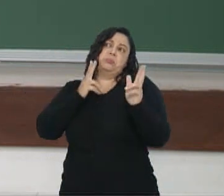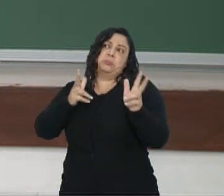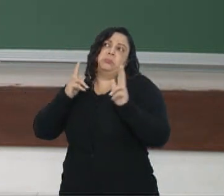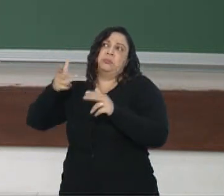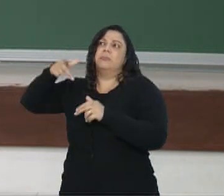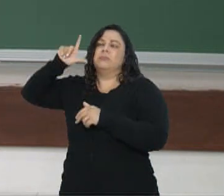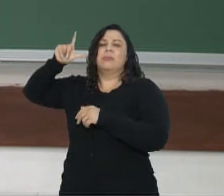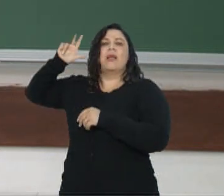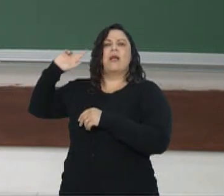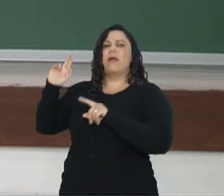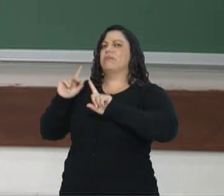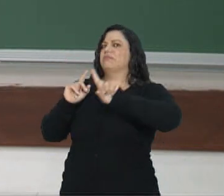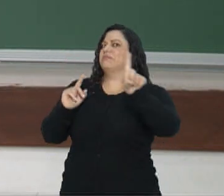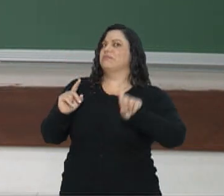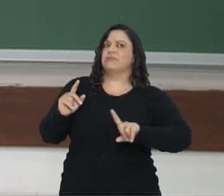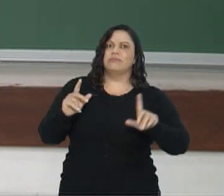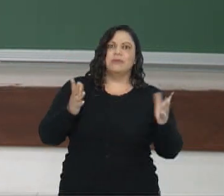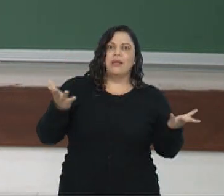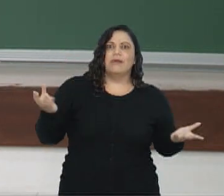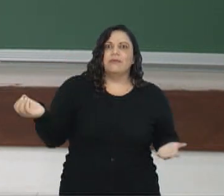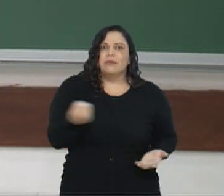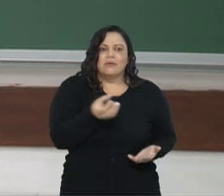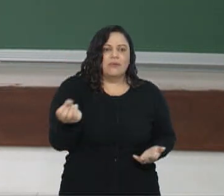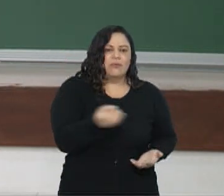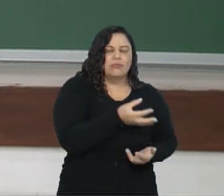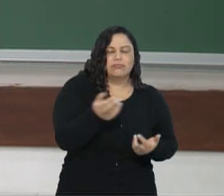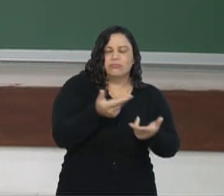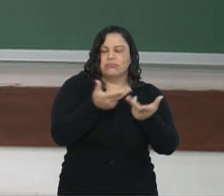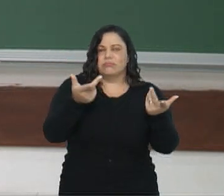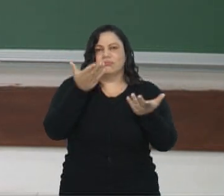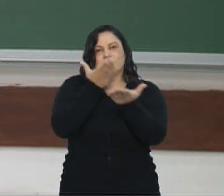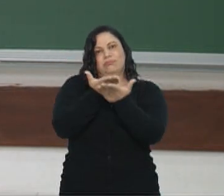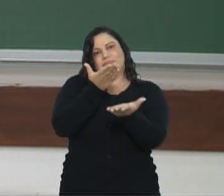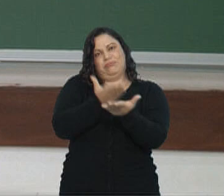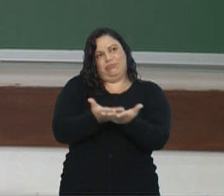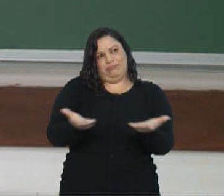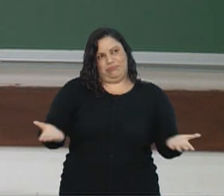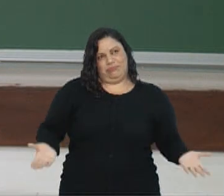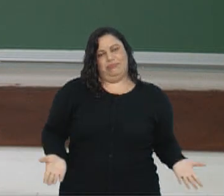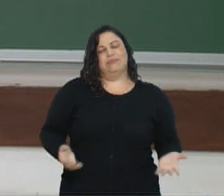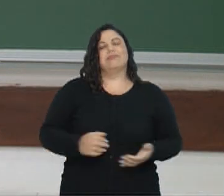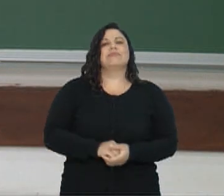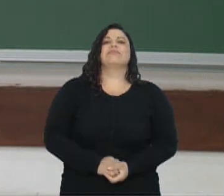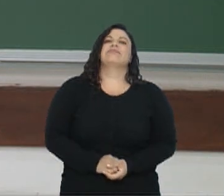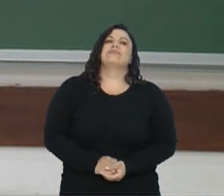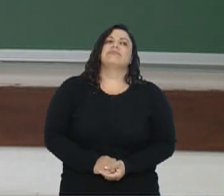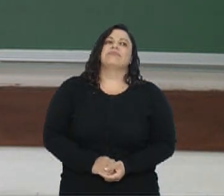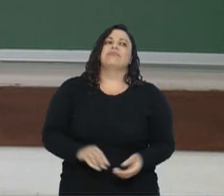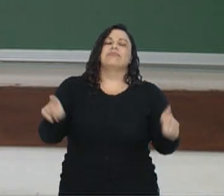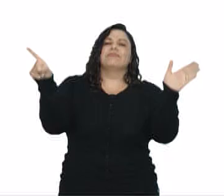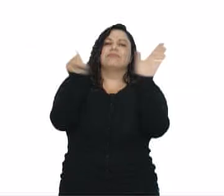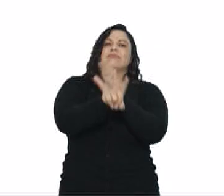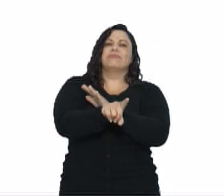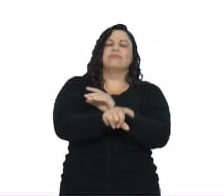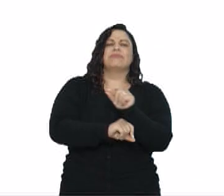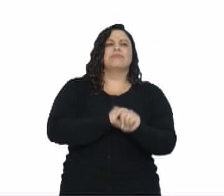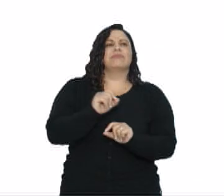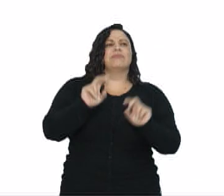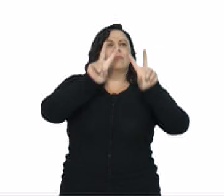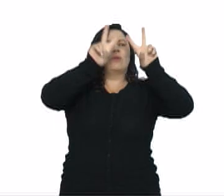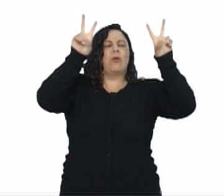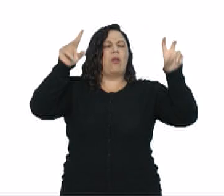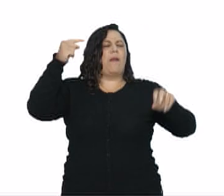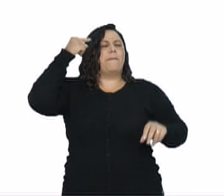antes? Não, não ia ter novidade para ser estudada, certo? E aí vamos para o nosso segundo quiz. Segundo o pensamento